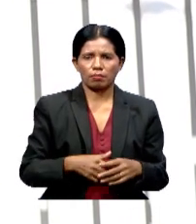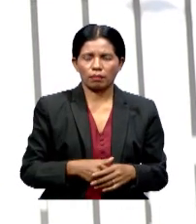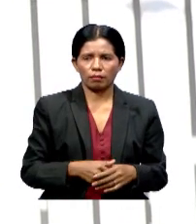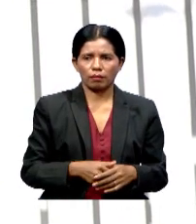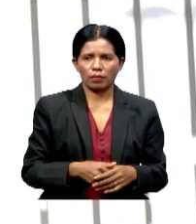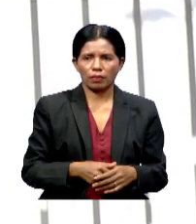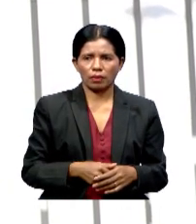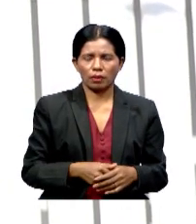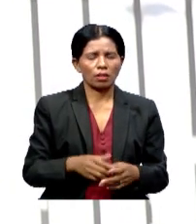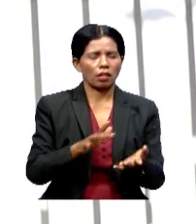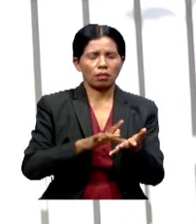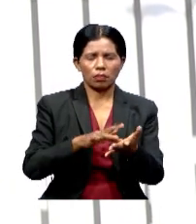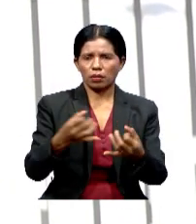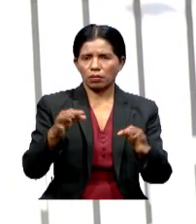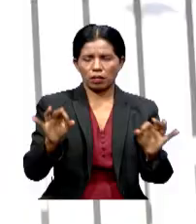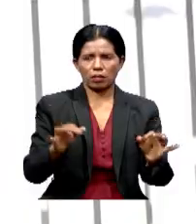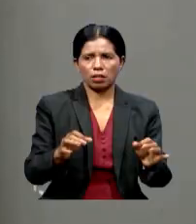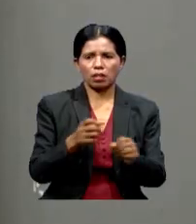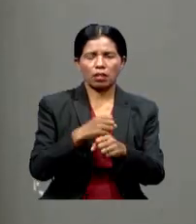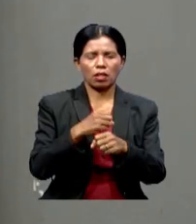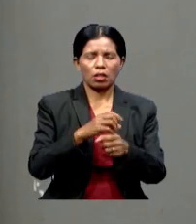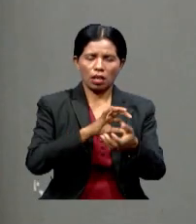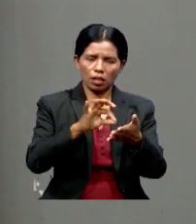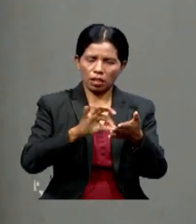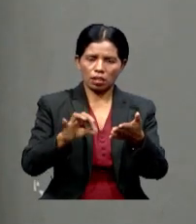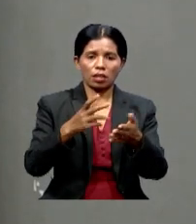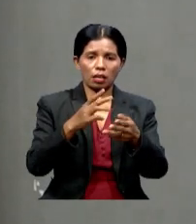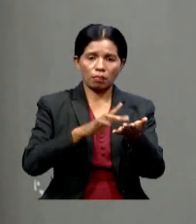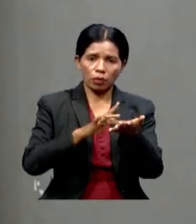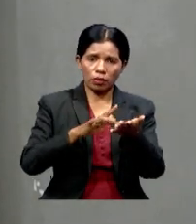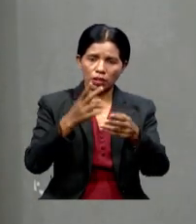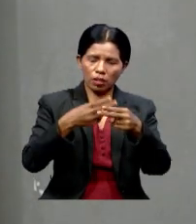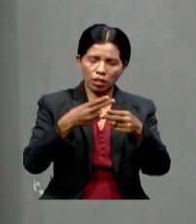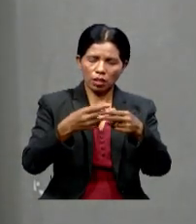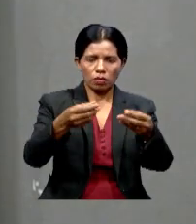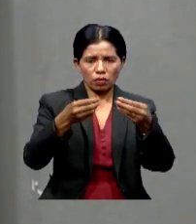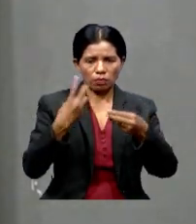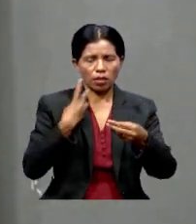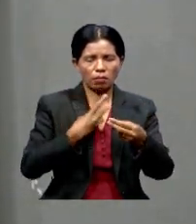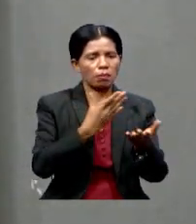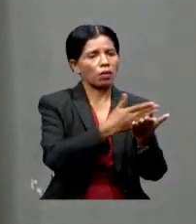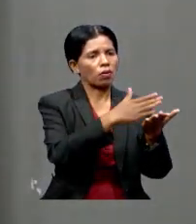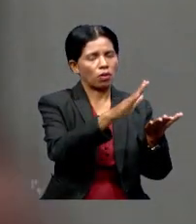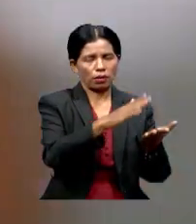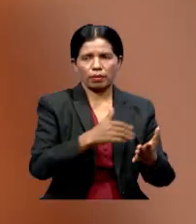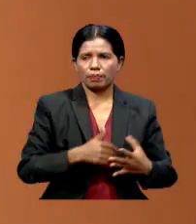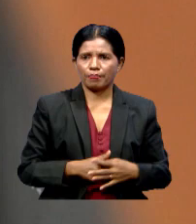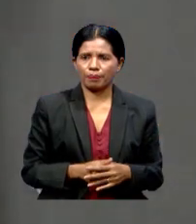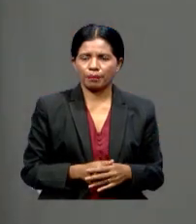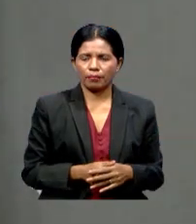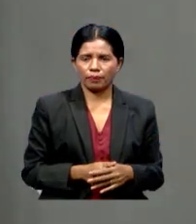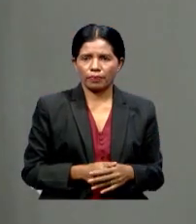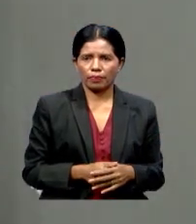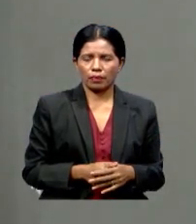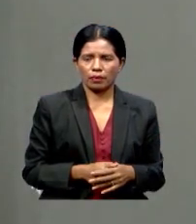mo sira stok leha nebe sira halo de treseta ko di fobami bola di tiak klinika di preso en